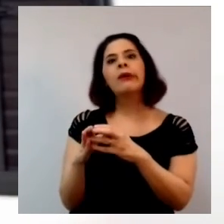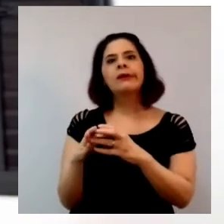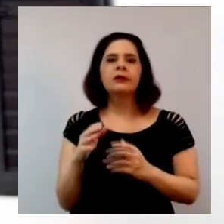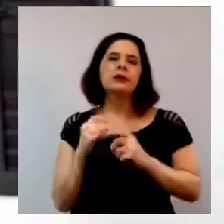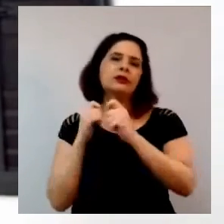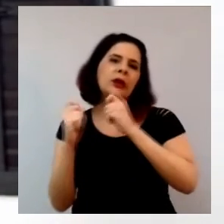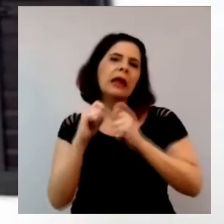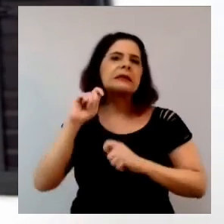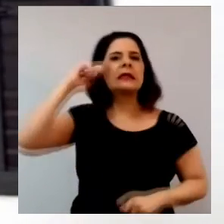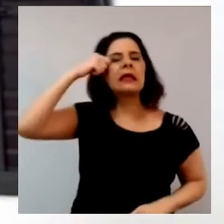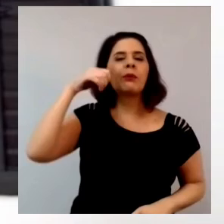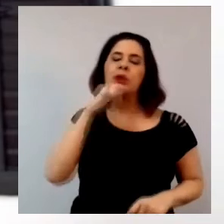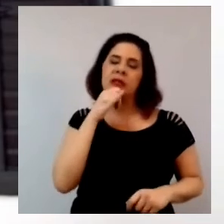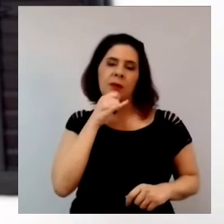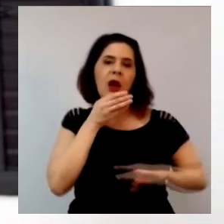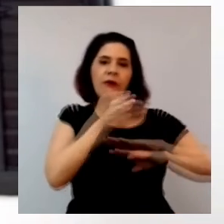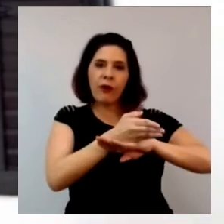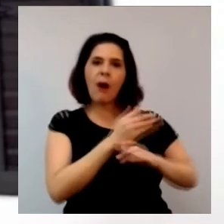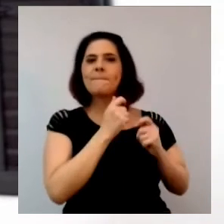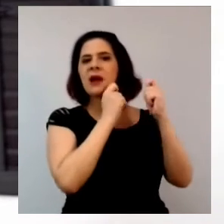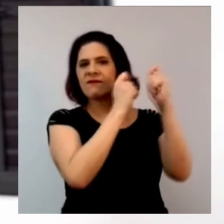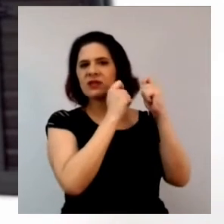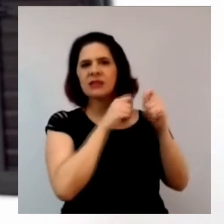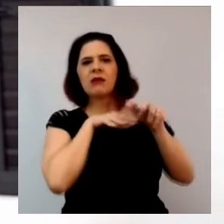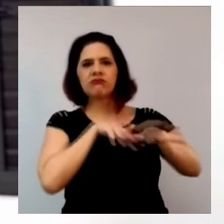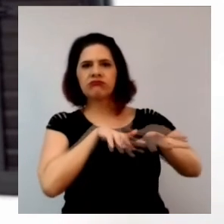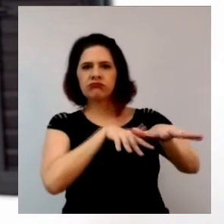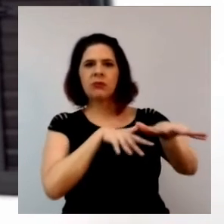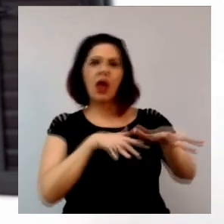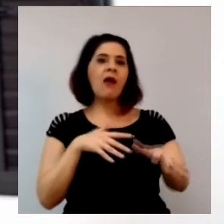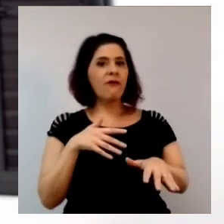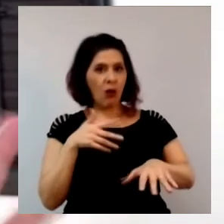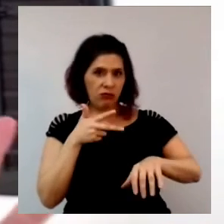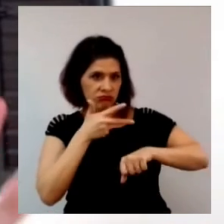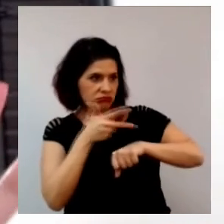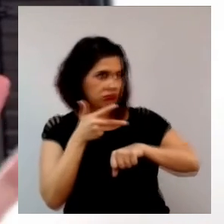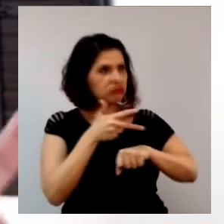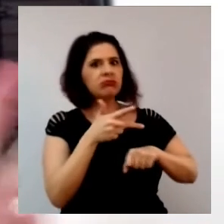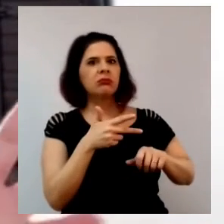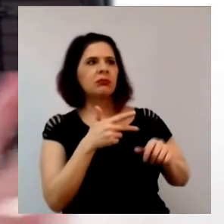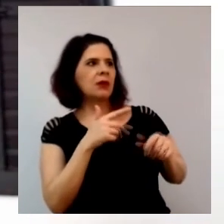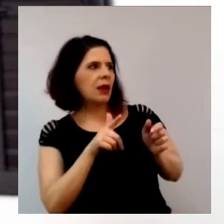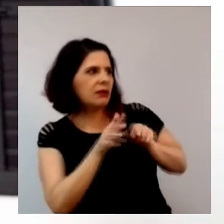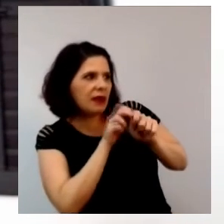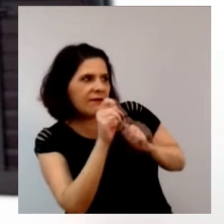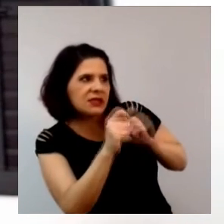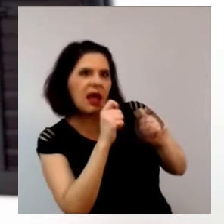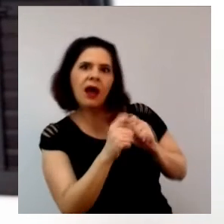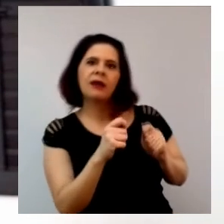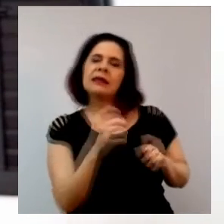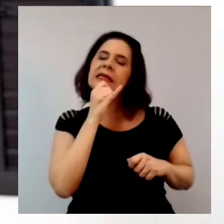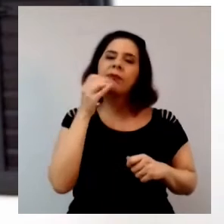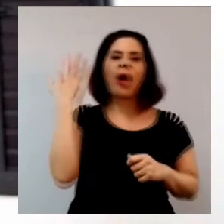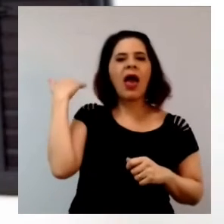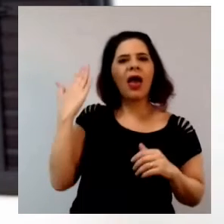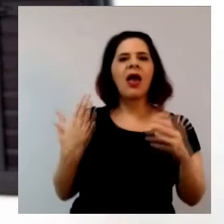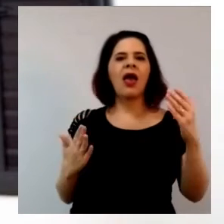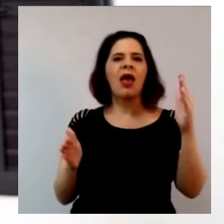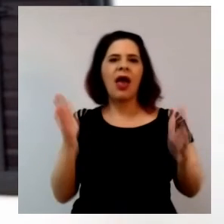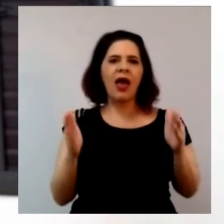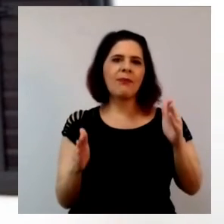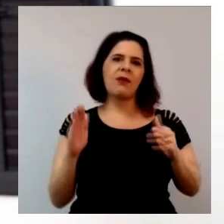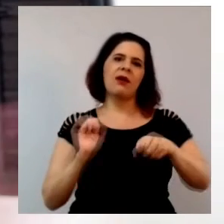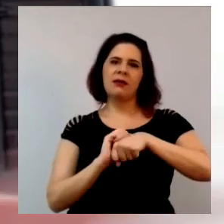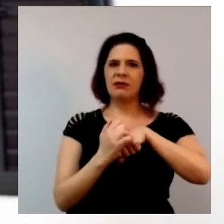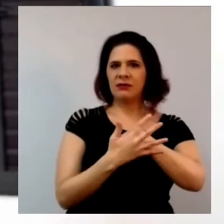manifestação, aquelas coberturas, aquelas manifestações durante a pandemia, que tinham os torcedores